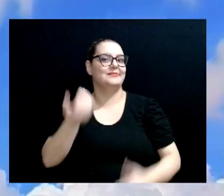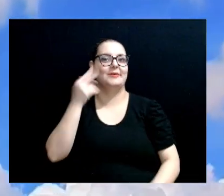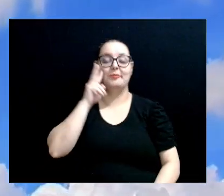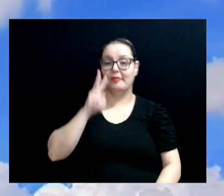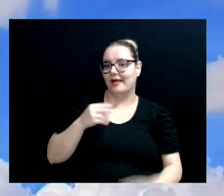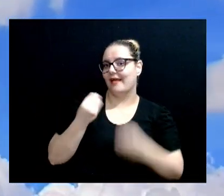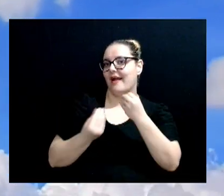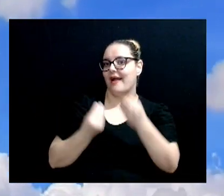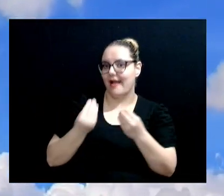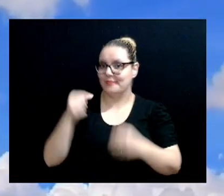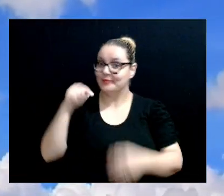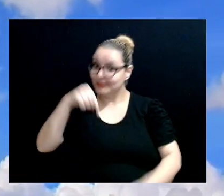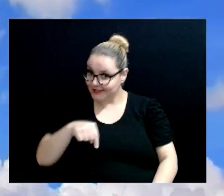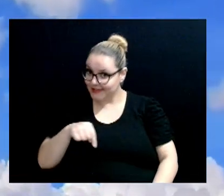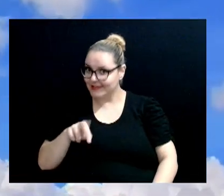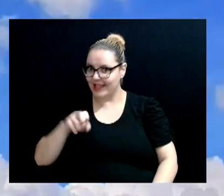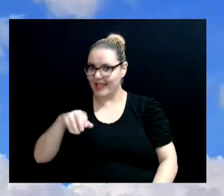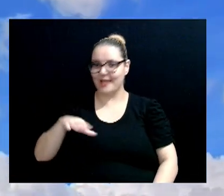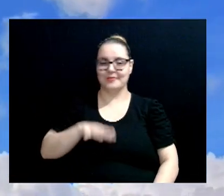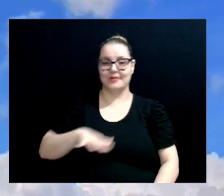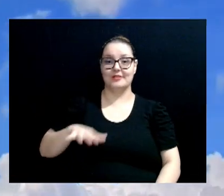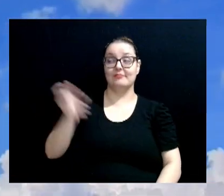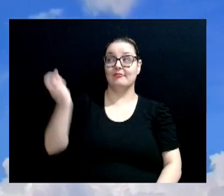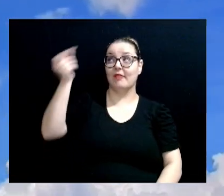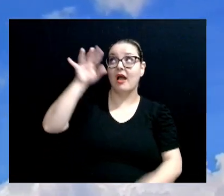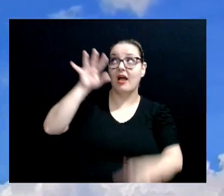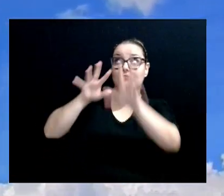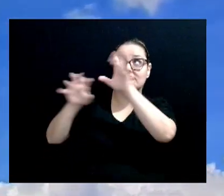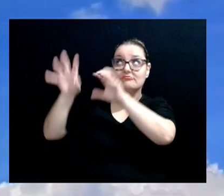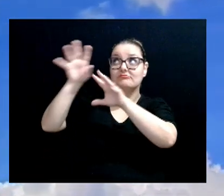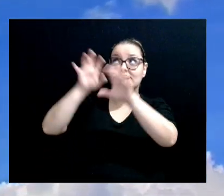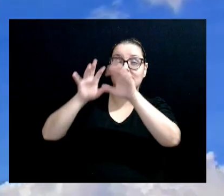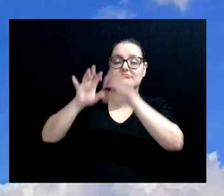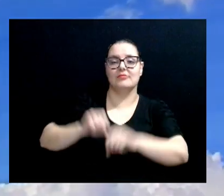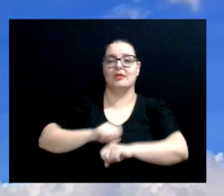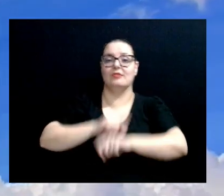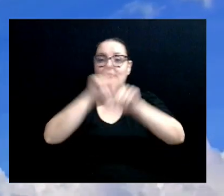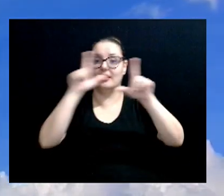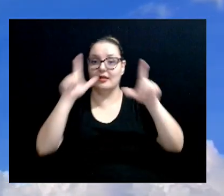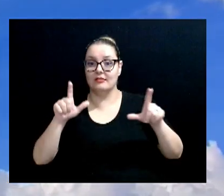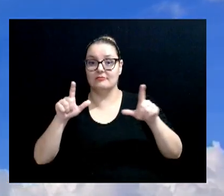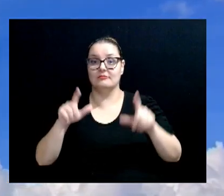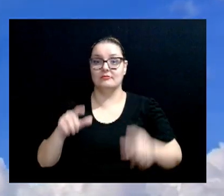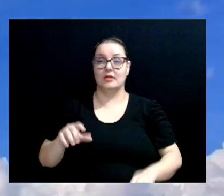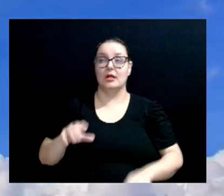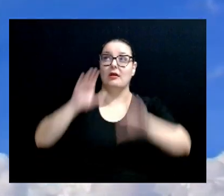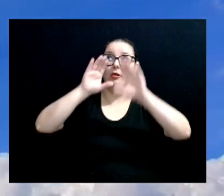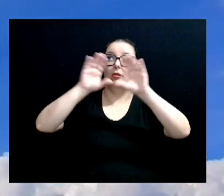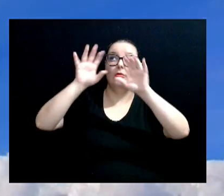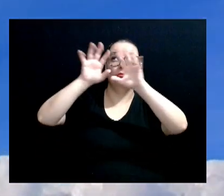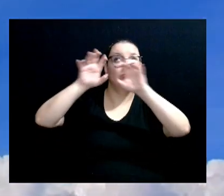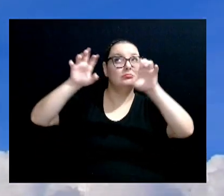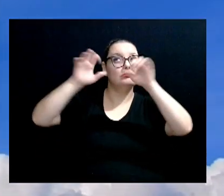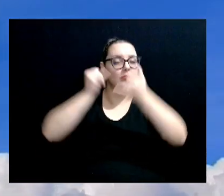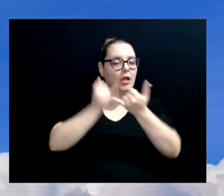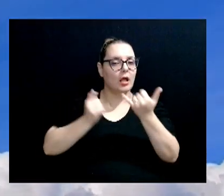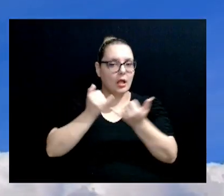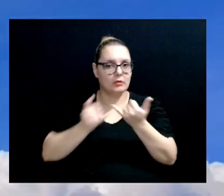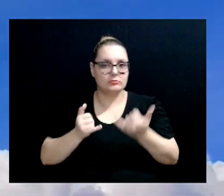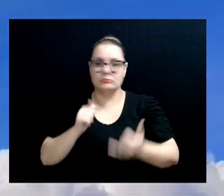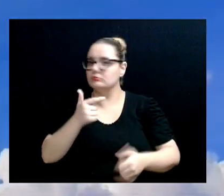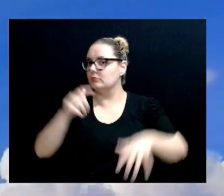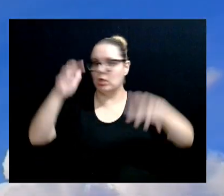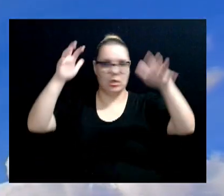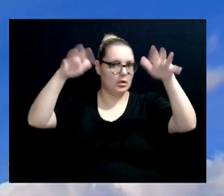na metrópole. Sol com algumas nuvens durante o dia, períodos de céu nublado. Não tem chuva, né? Mas